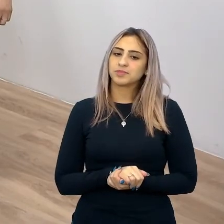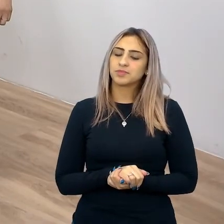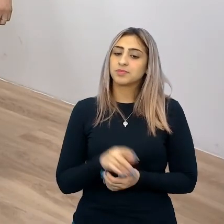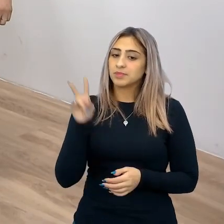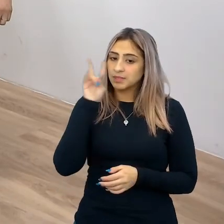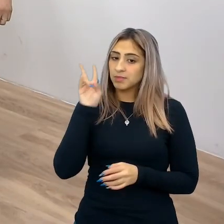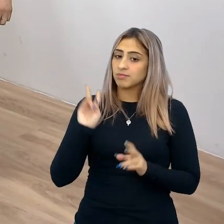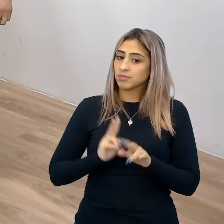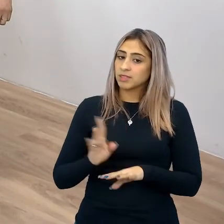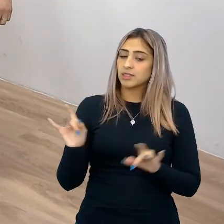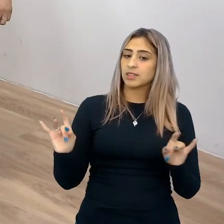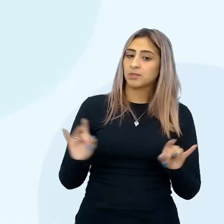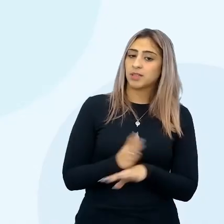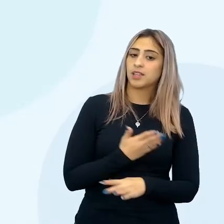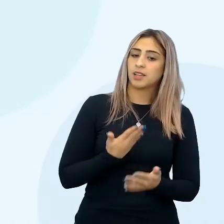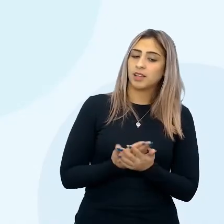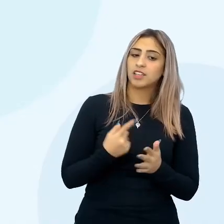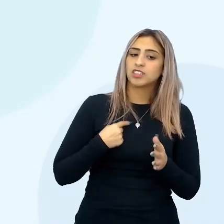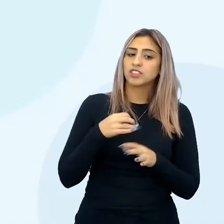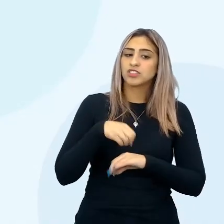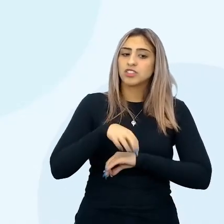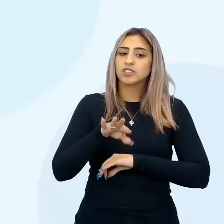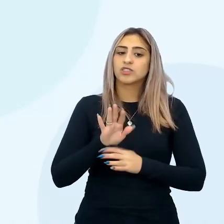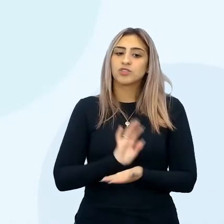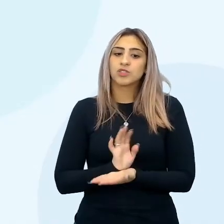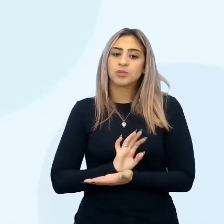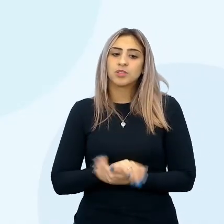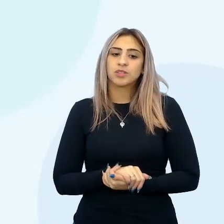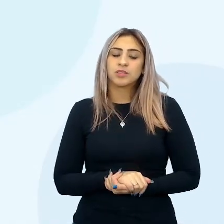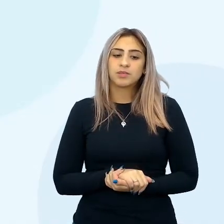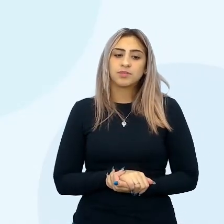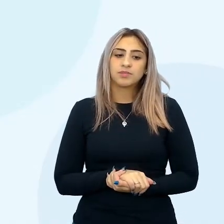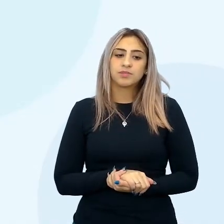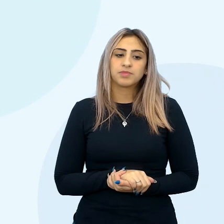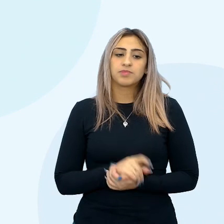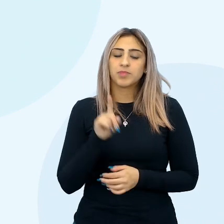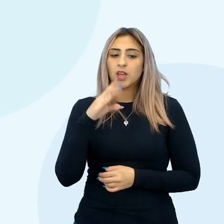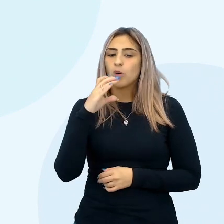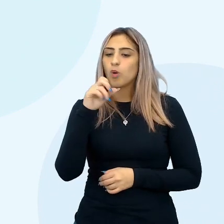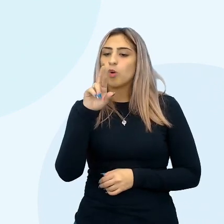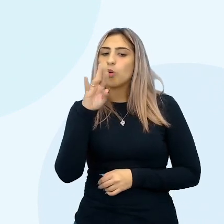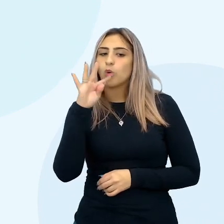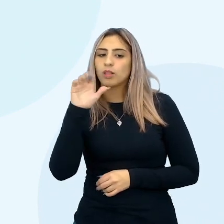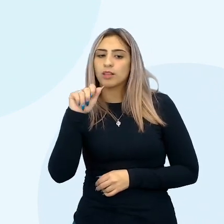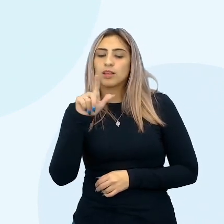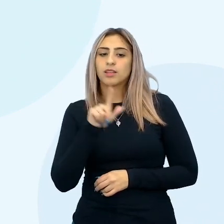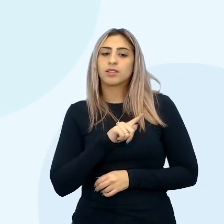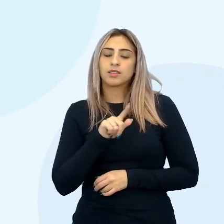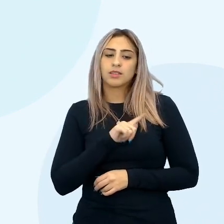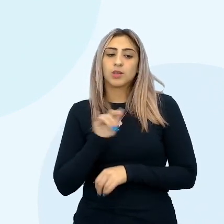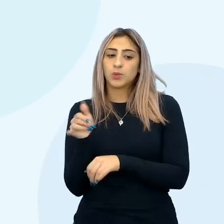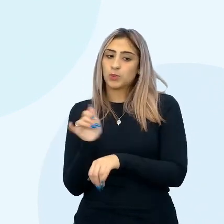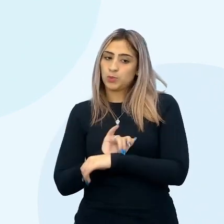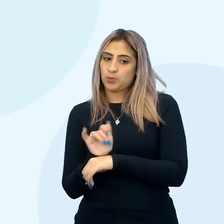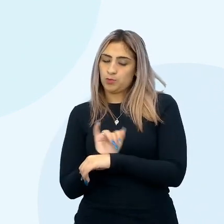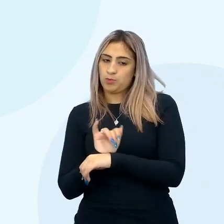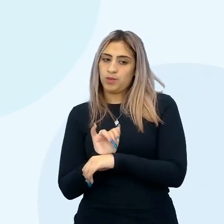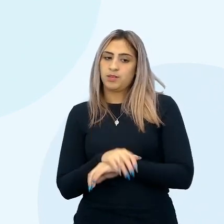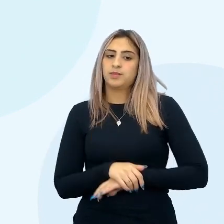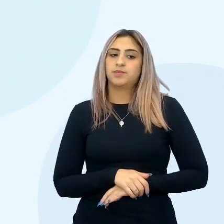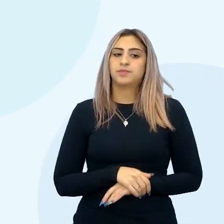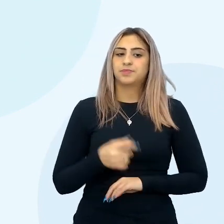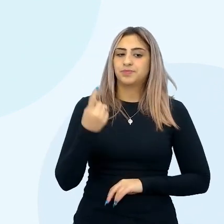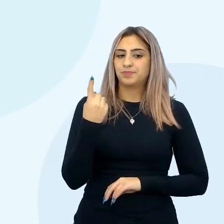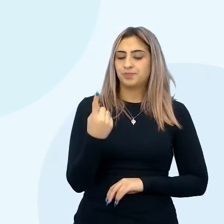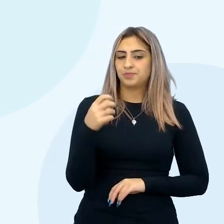com uma indicação de filme. E esse filme aqui tá na tela. Não assisti. É um curta. Tem lá no YouTube. É de 64,